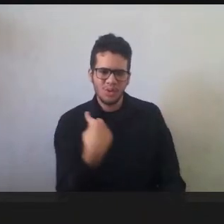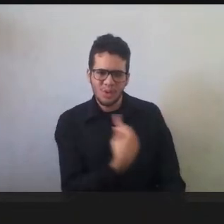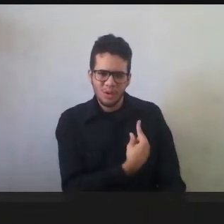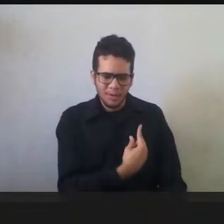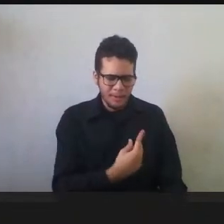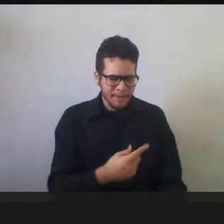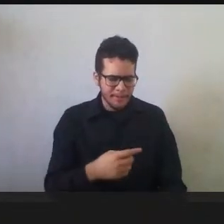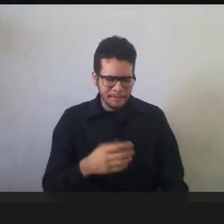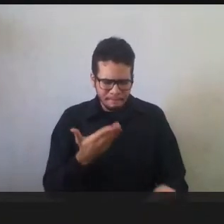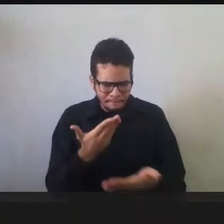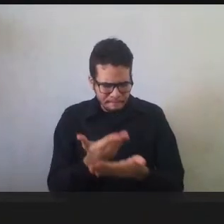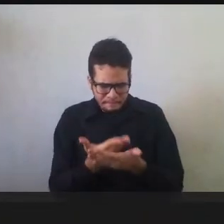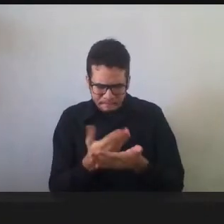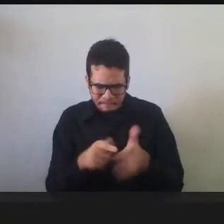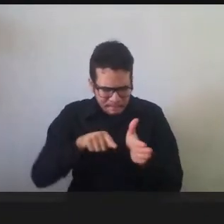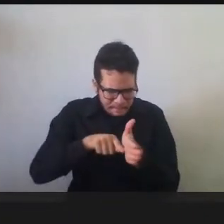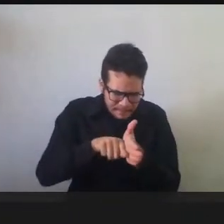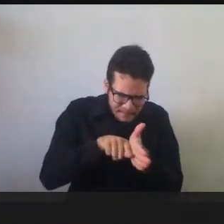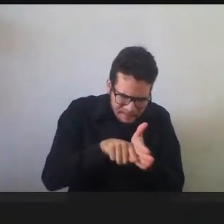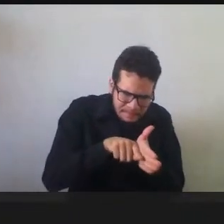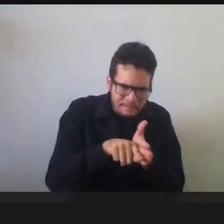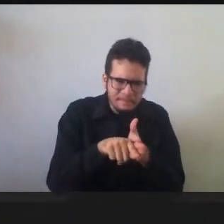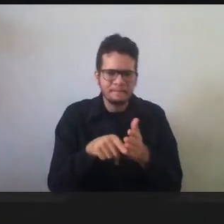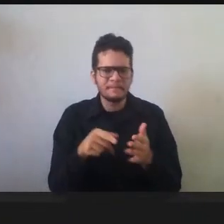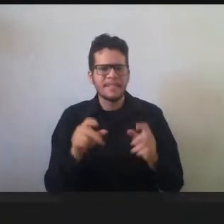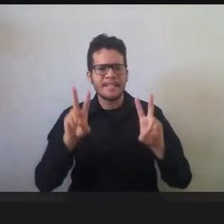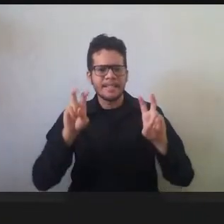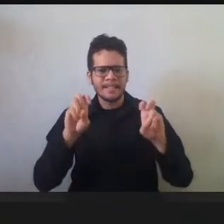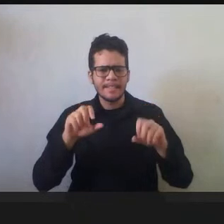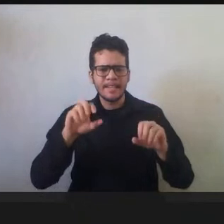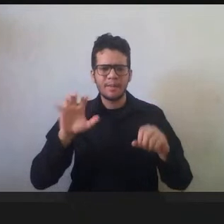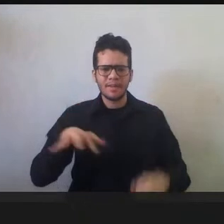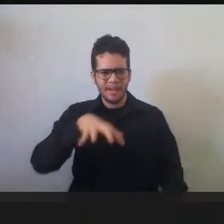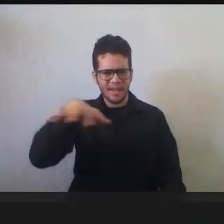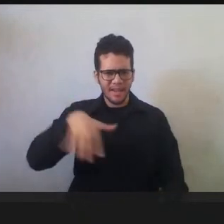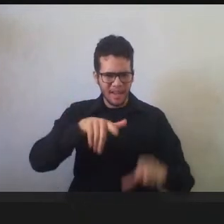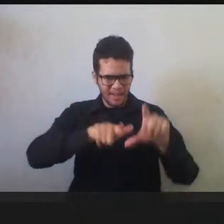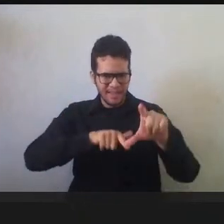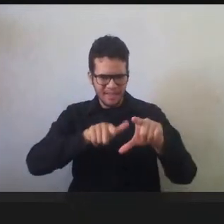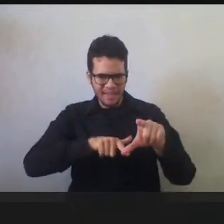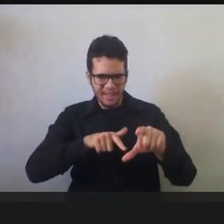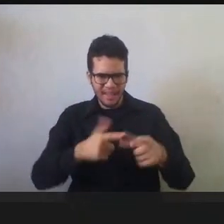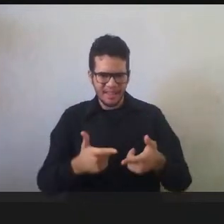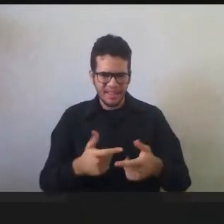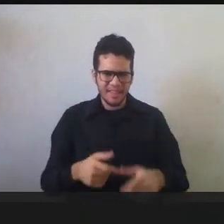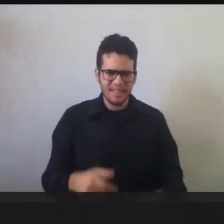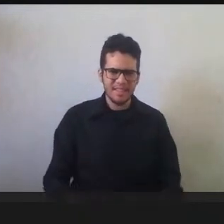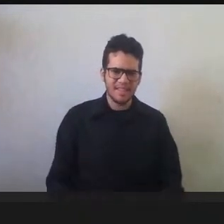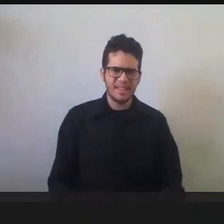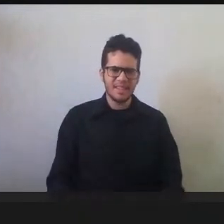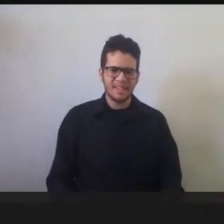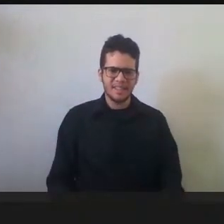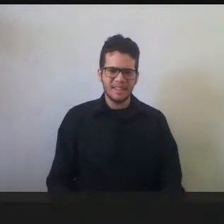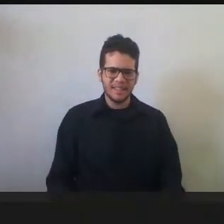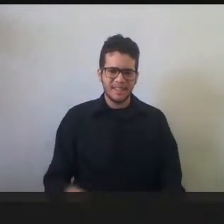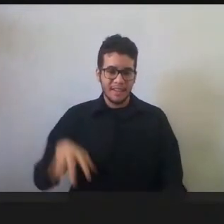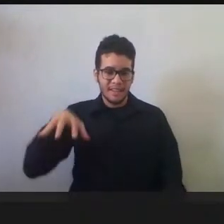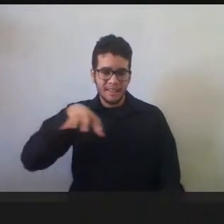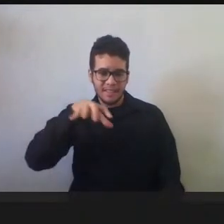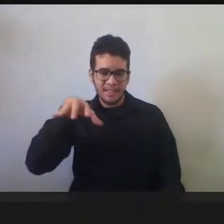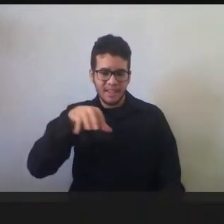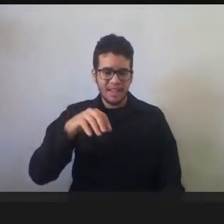estou ouvindo essa trajetória do dissociir desde desde novo e pensando também na fala da Stefania ontem no